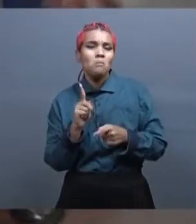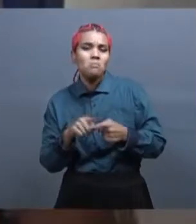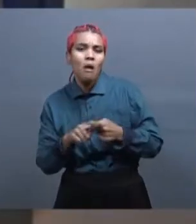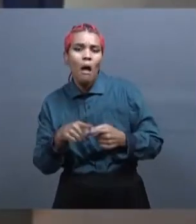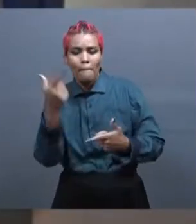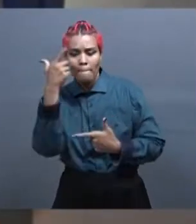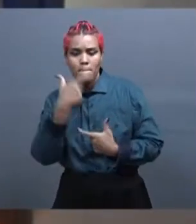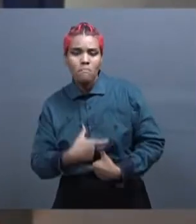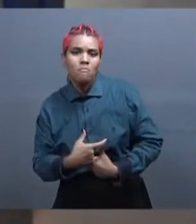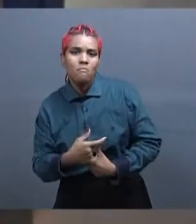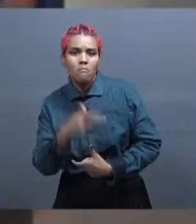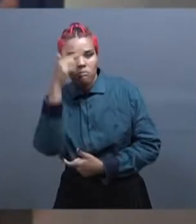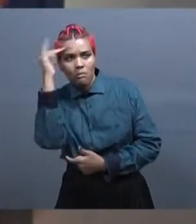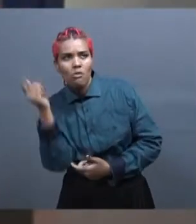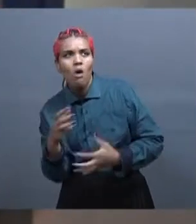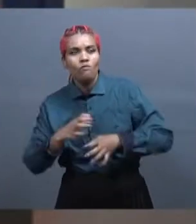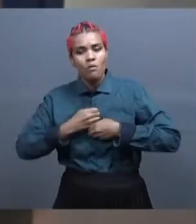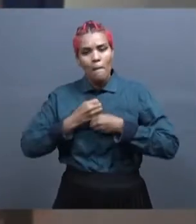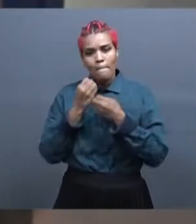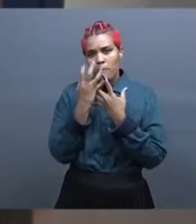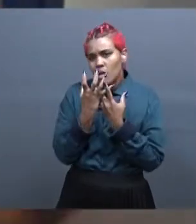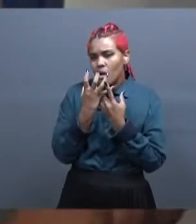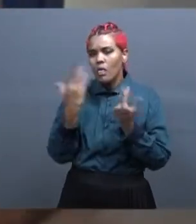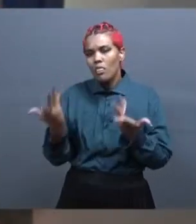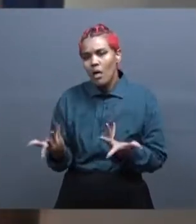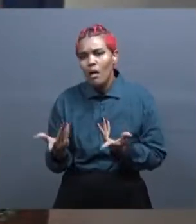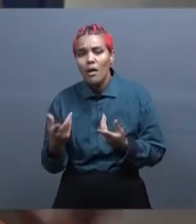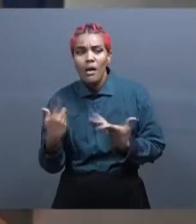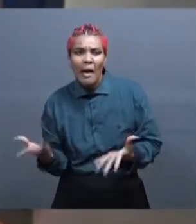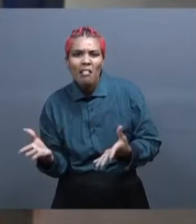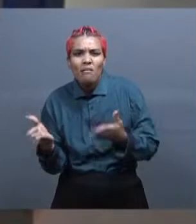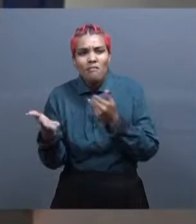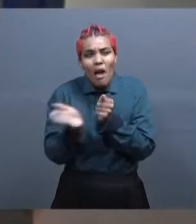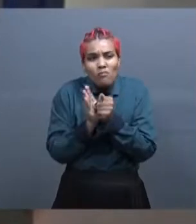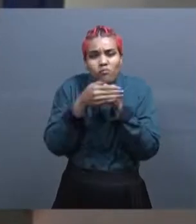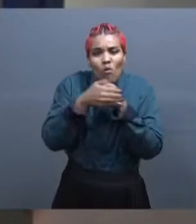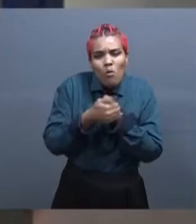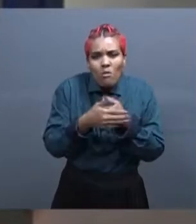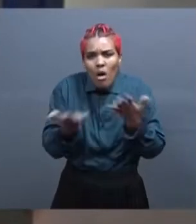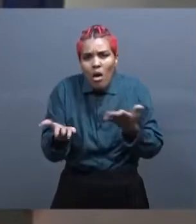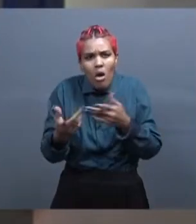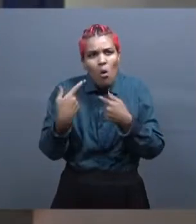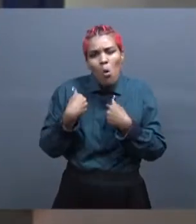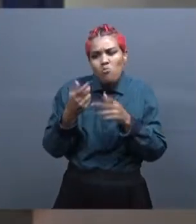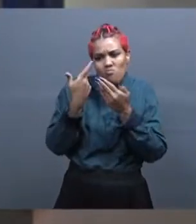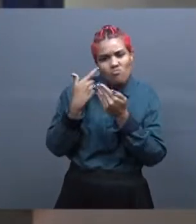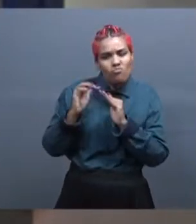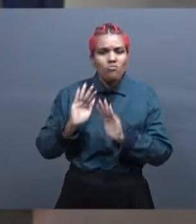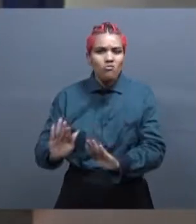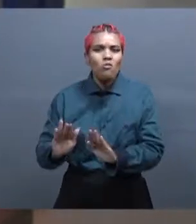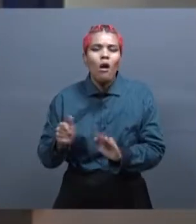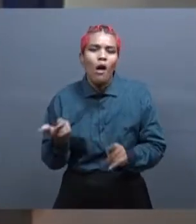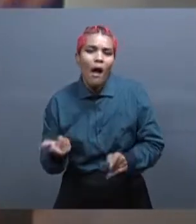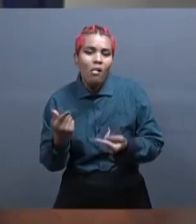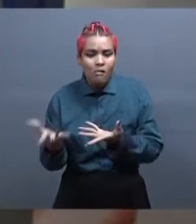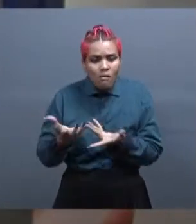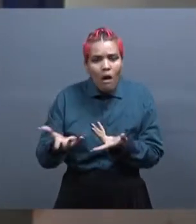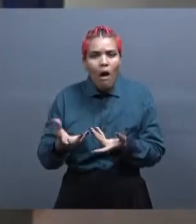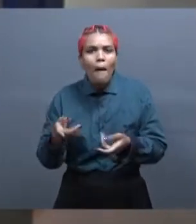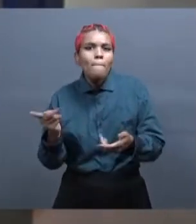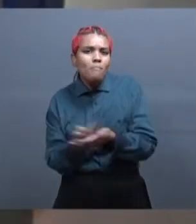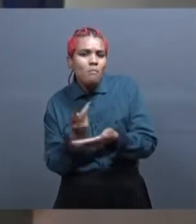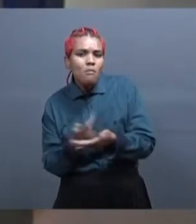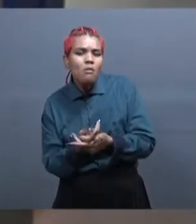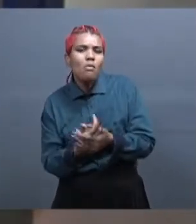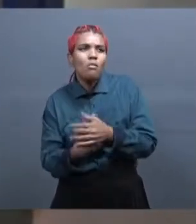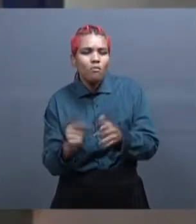uma cicatriz ou alguma coisa que não gosta do rosto no corpo as pessoas me procura para fazer um piercing para corrigir isso